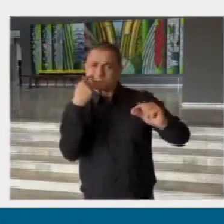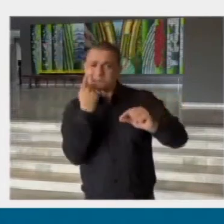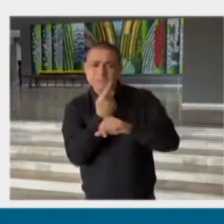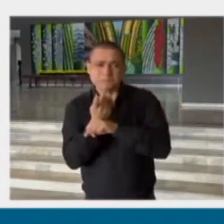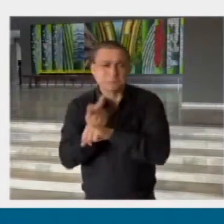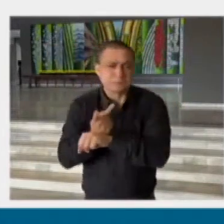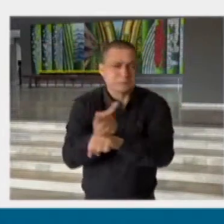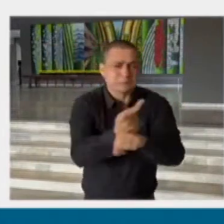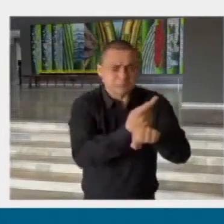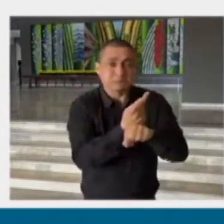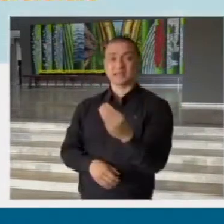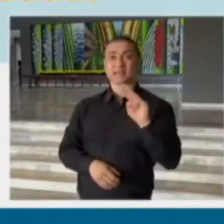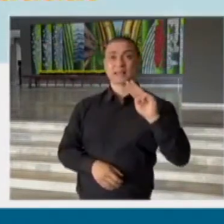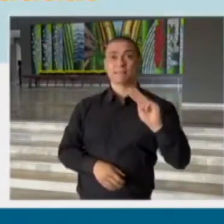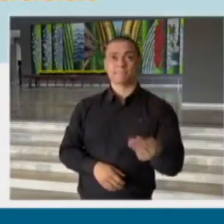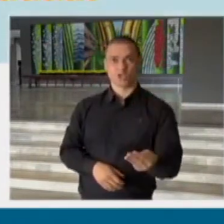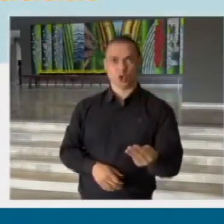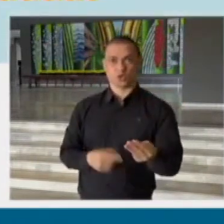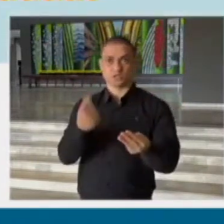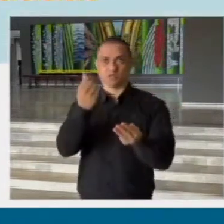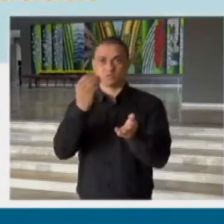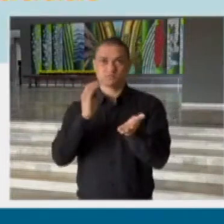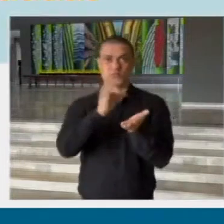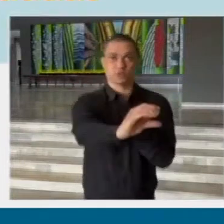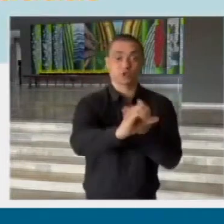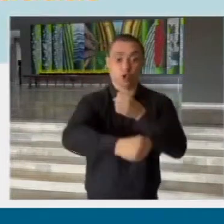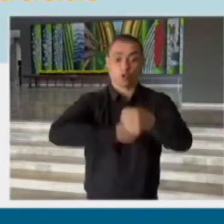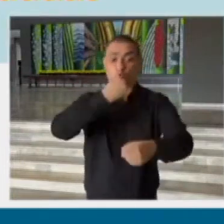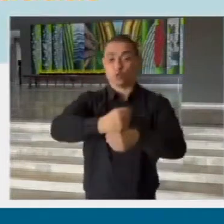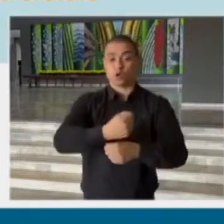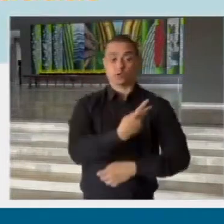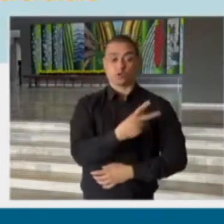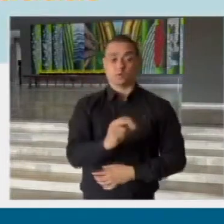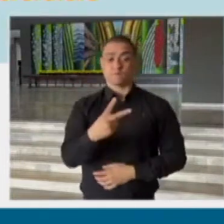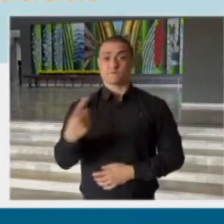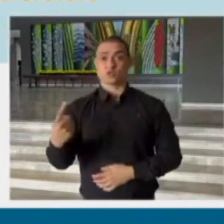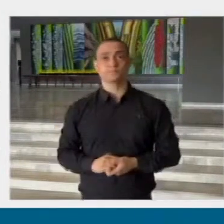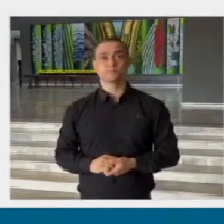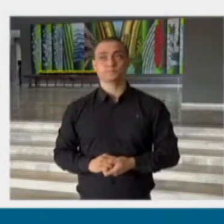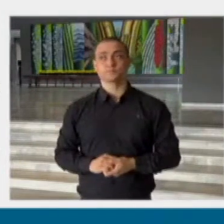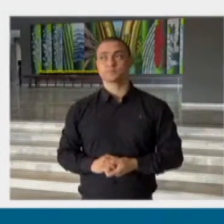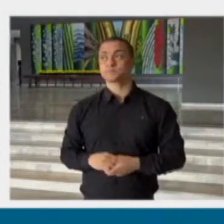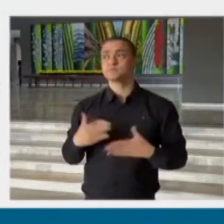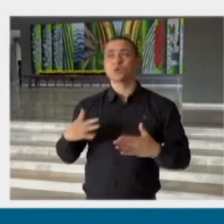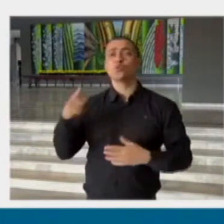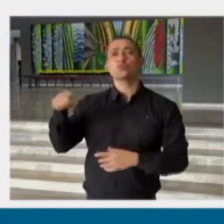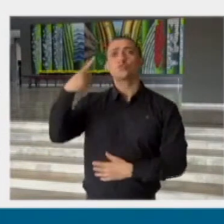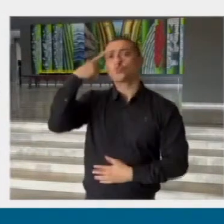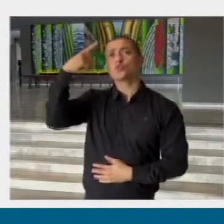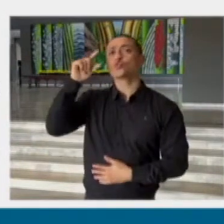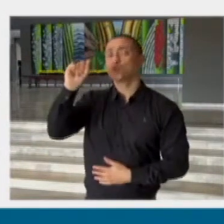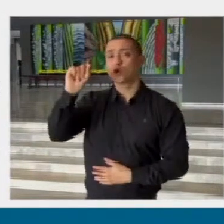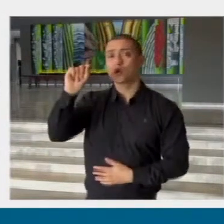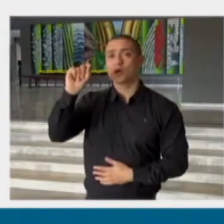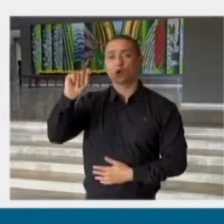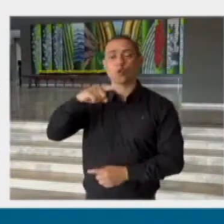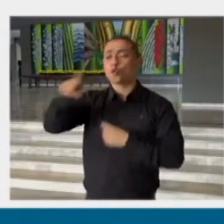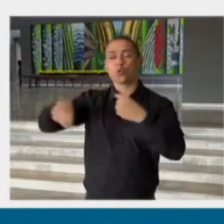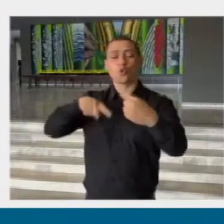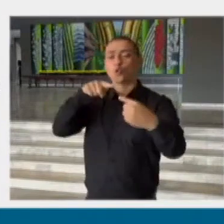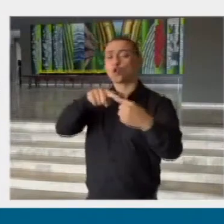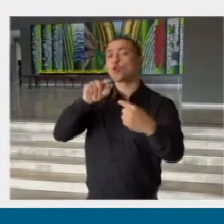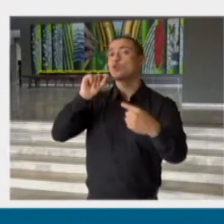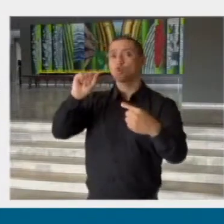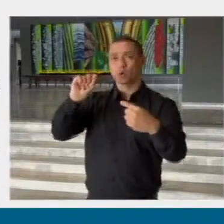por 4 horas nas escolas. A Secretaria da Educação vai contratar 20 mil pessoas para trabalhar nas